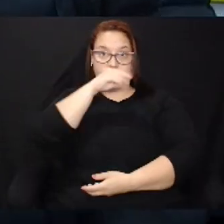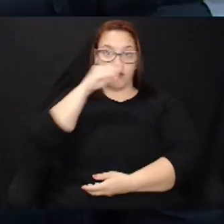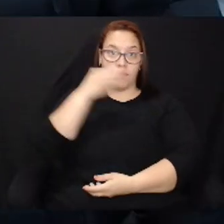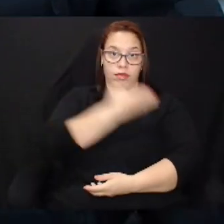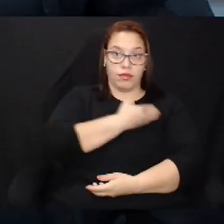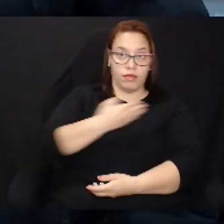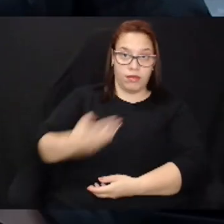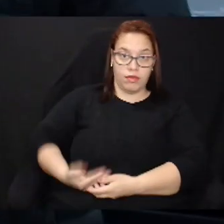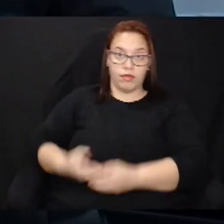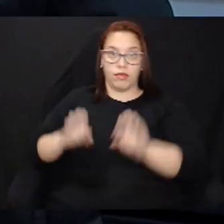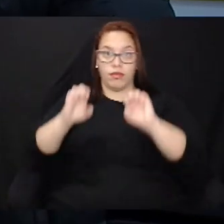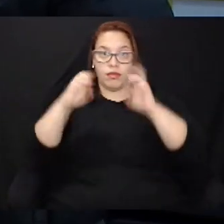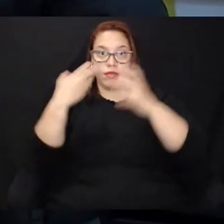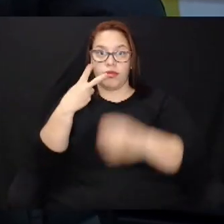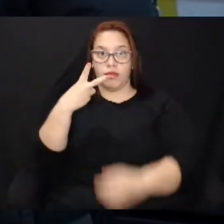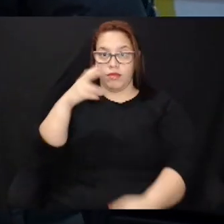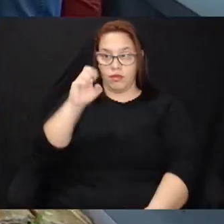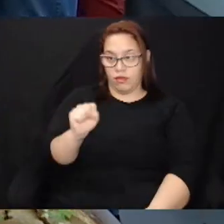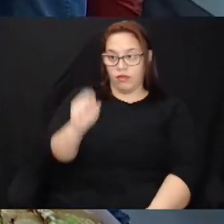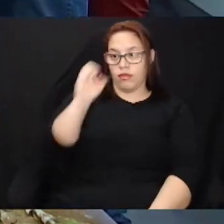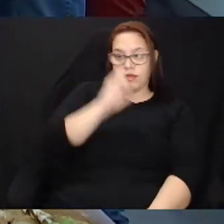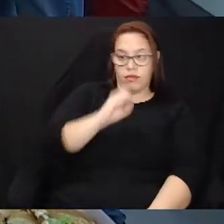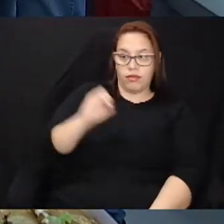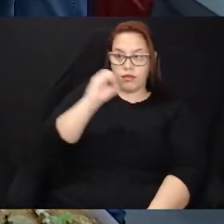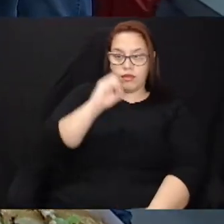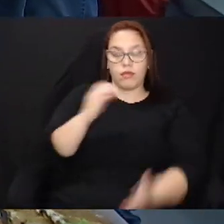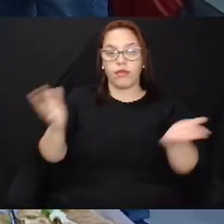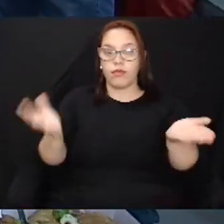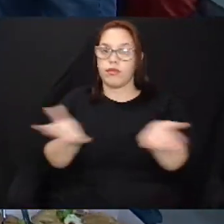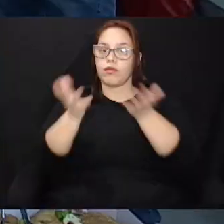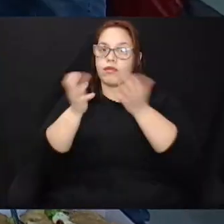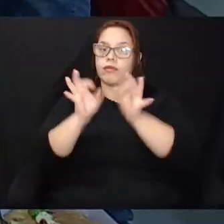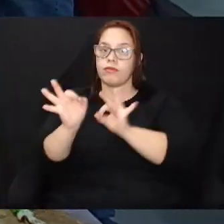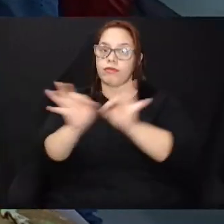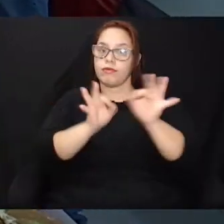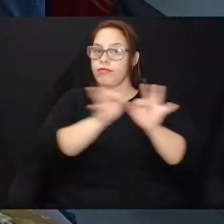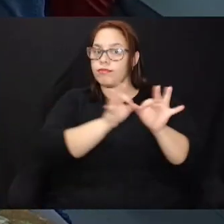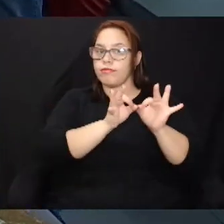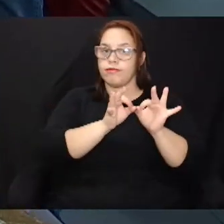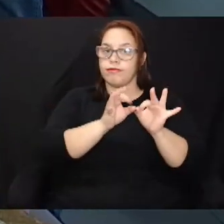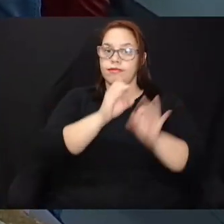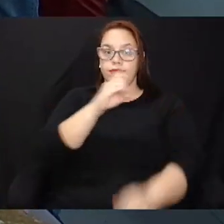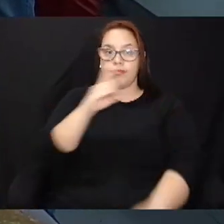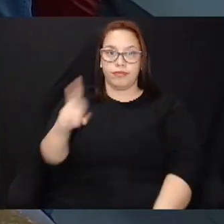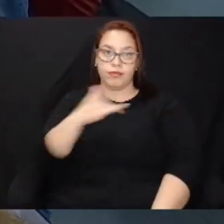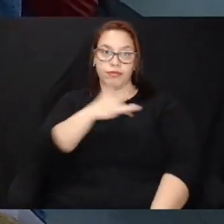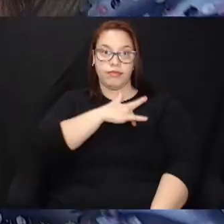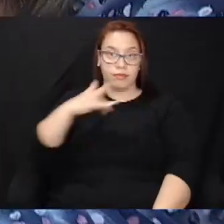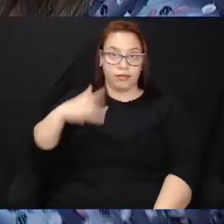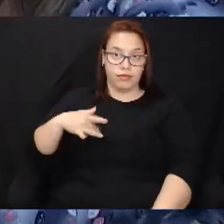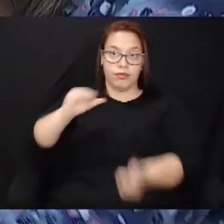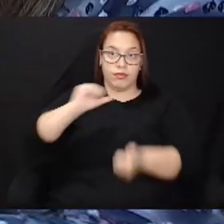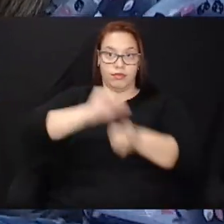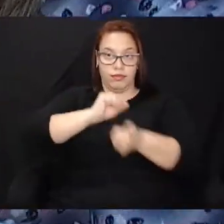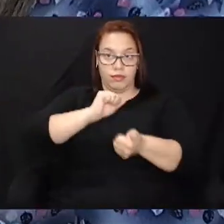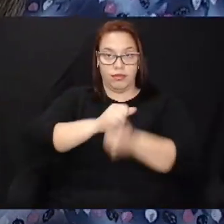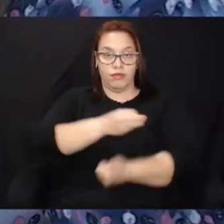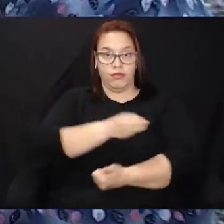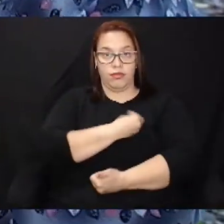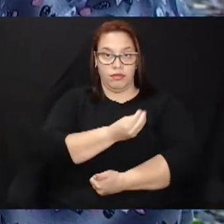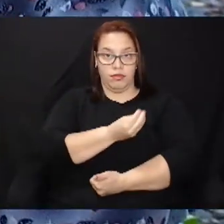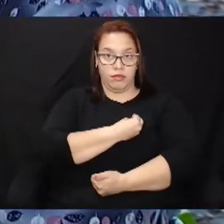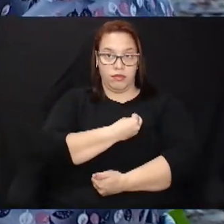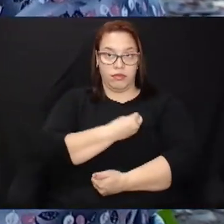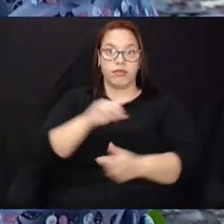dia 28 de outubro. A iniciativa, organizada pela Coordenadoria de Saúde e Qualidade de Vida da Câmara, tem o objetivo